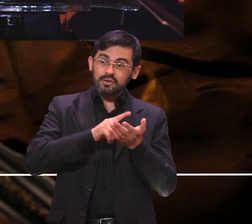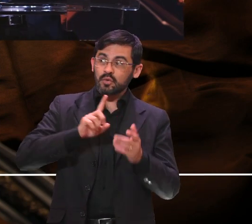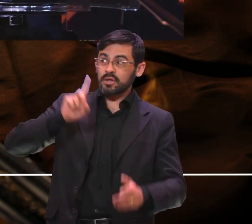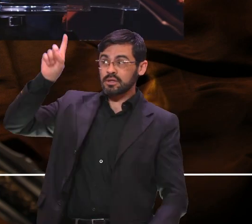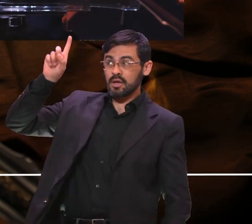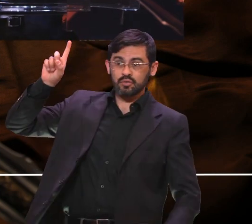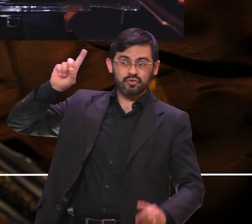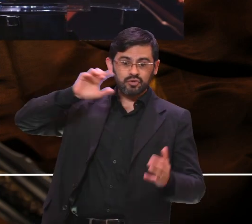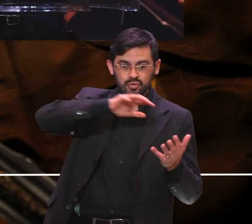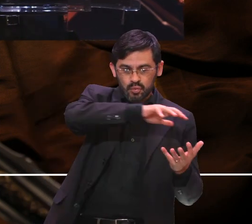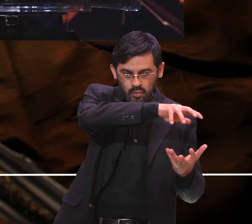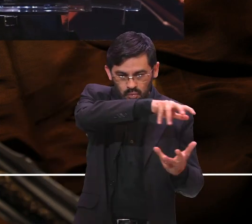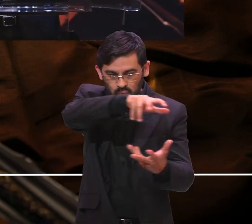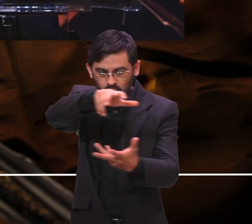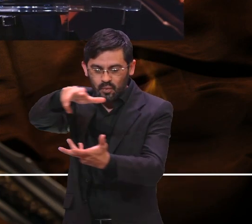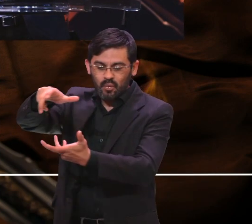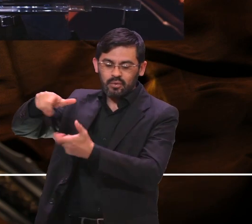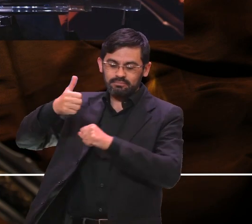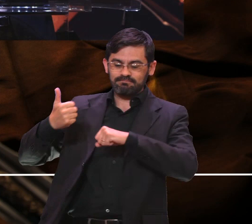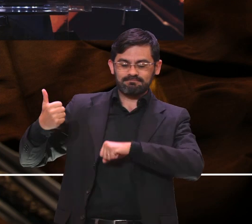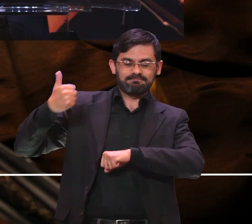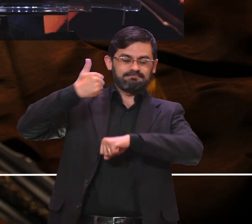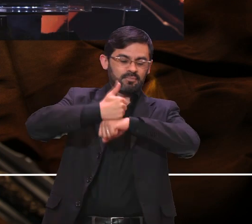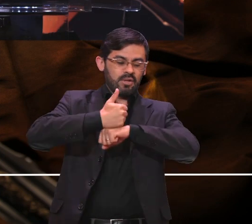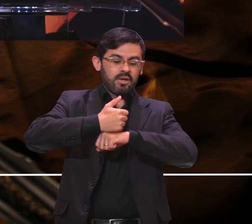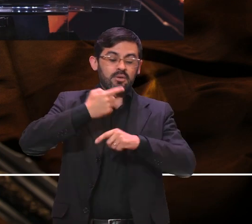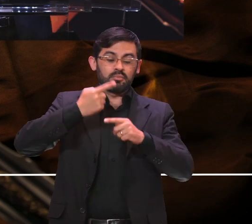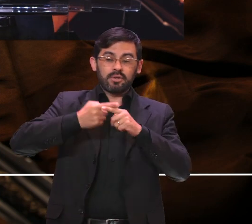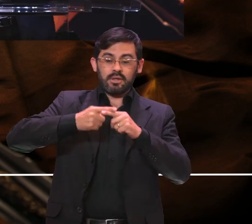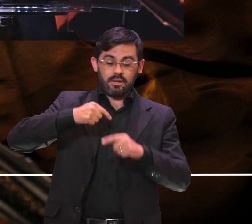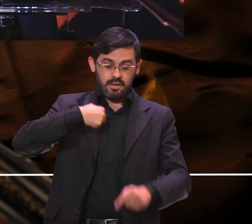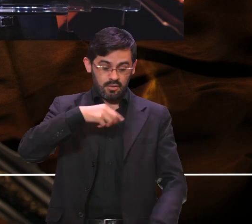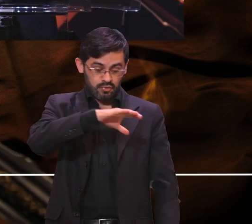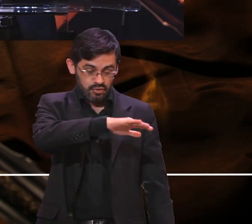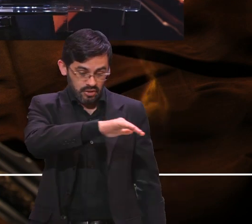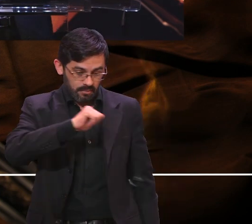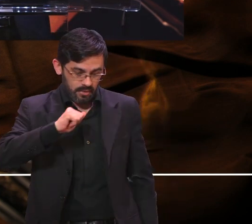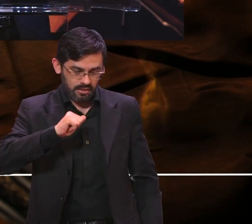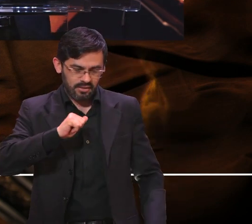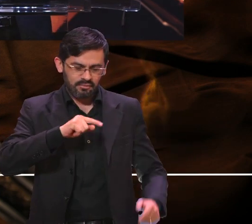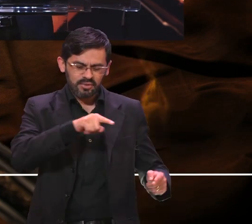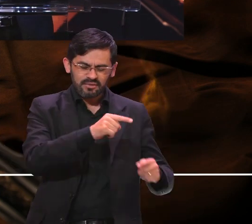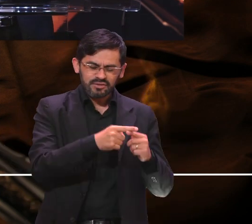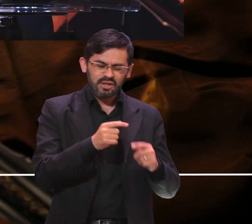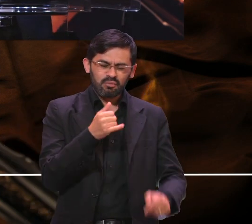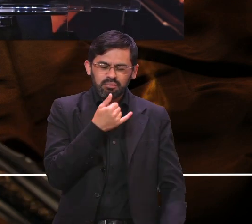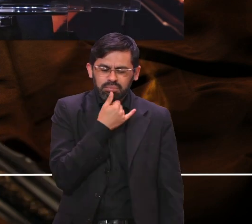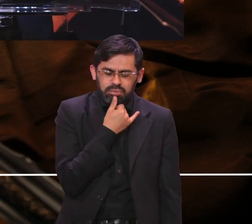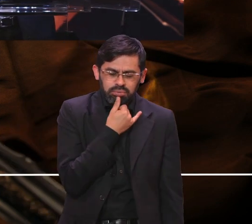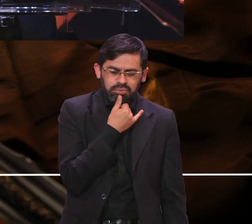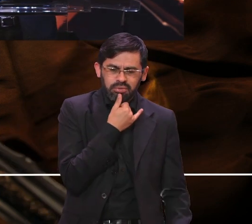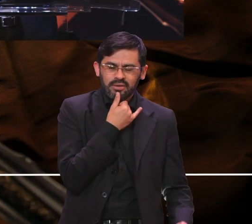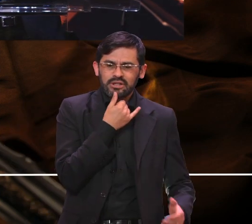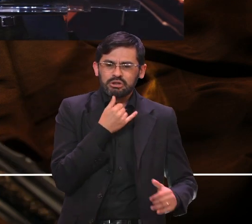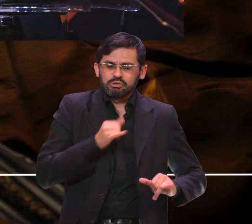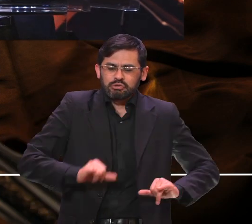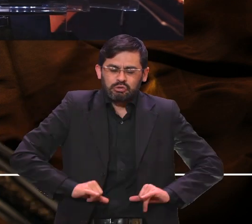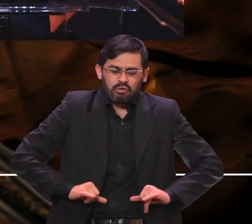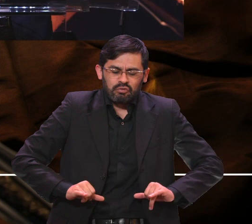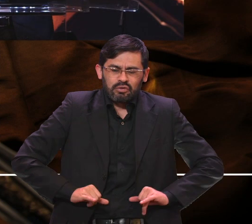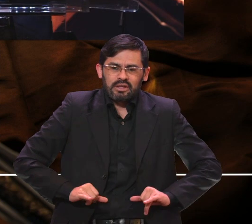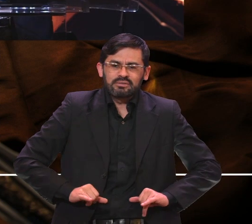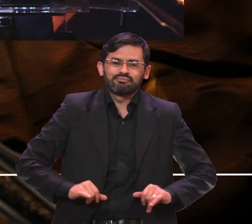de toda a terra, porque o Senhor te chamou como a mulher desamparada e triste de espírito, como a mulher